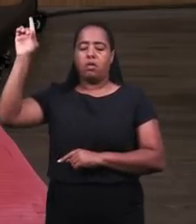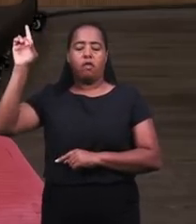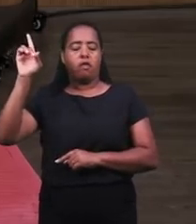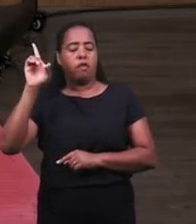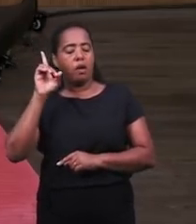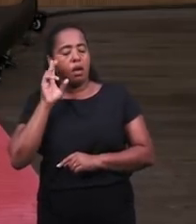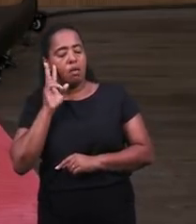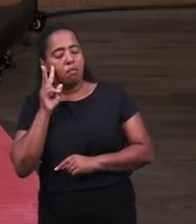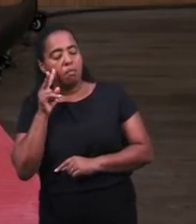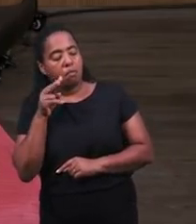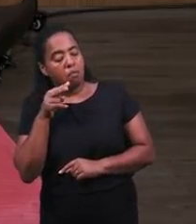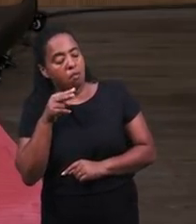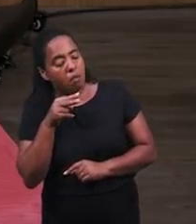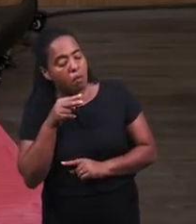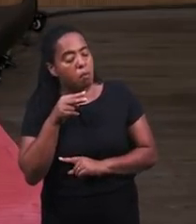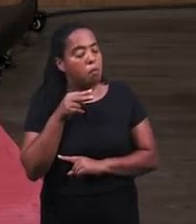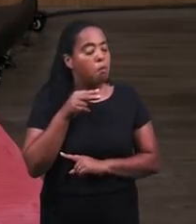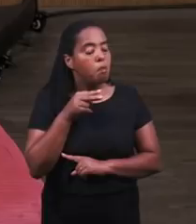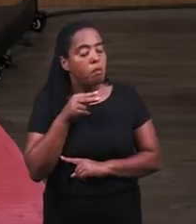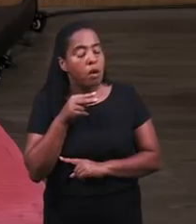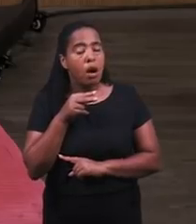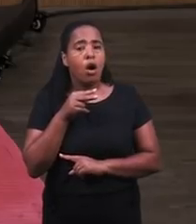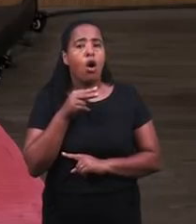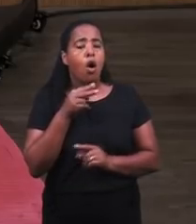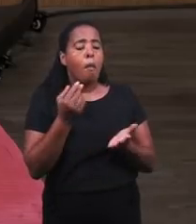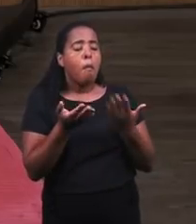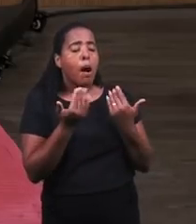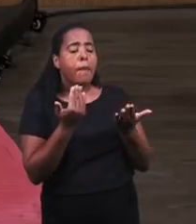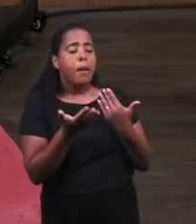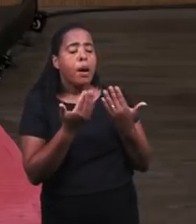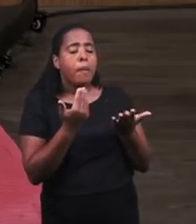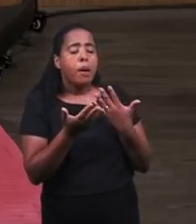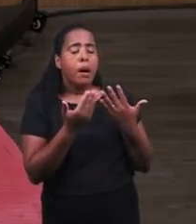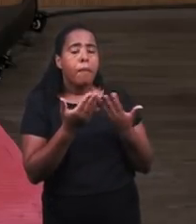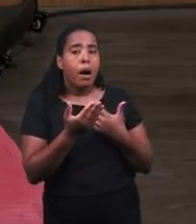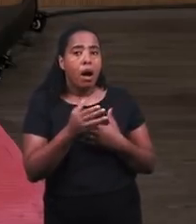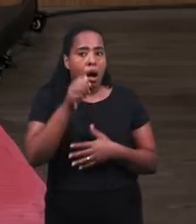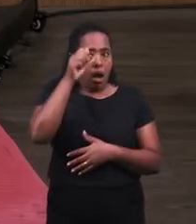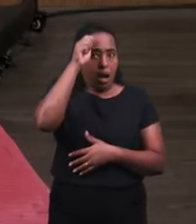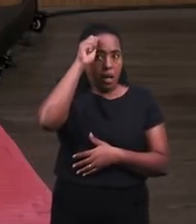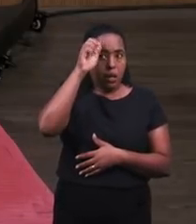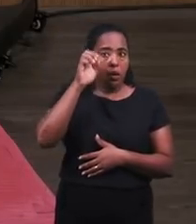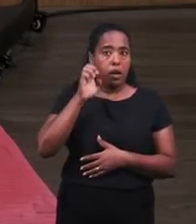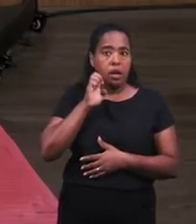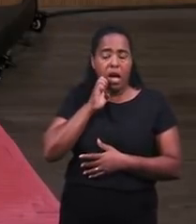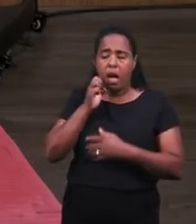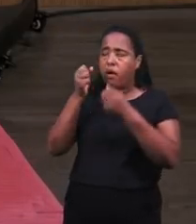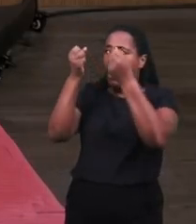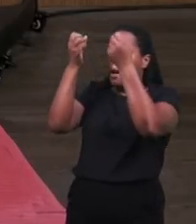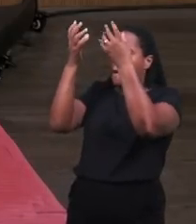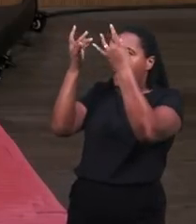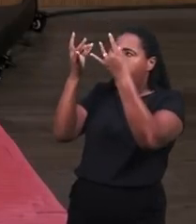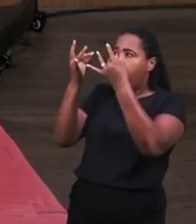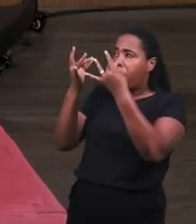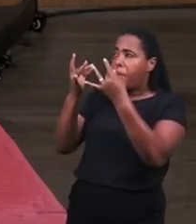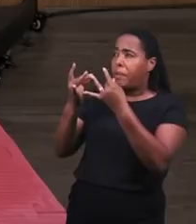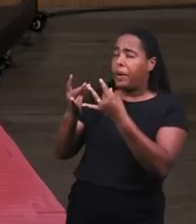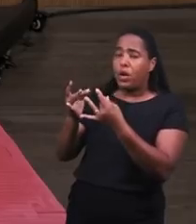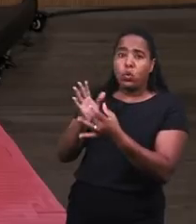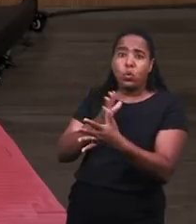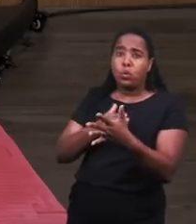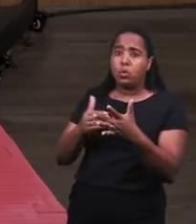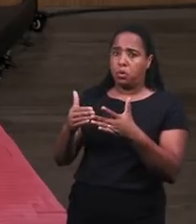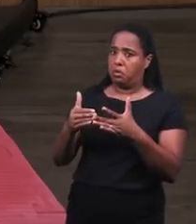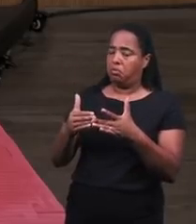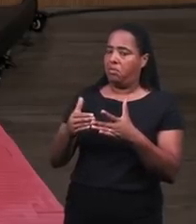conversou com Adão e Eva. E eles contaram tudo para Deus. E sabe o que Deus fez para eles? Da pele de um animal, olha